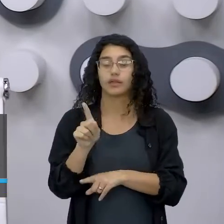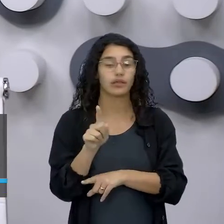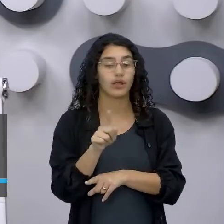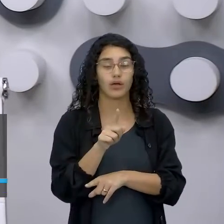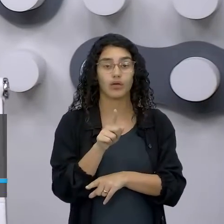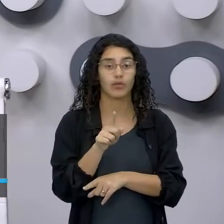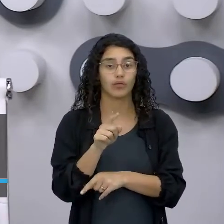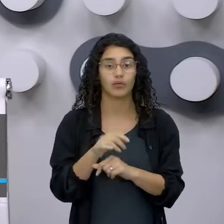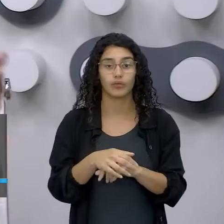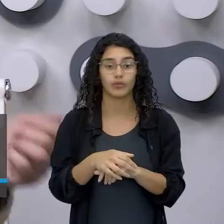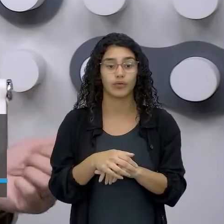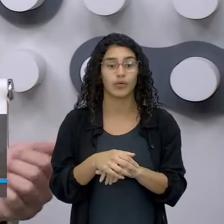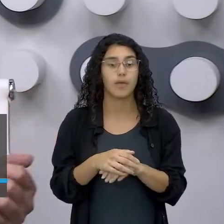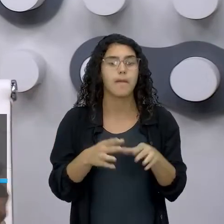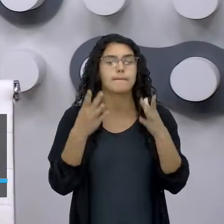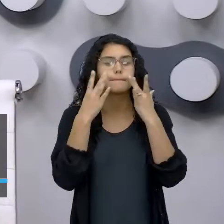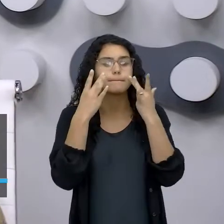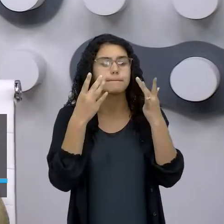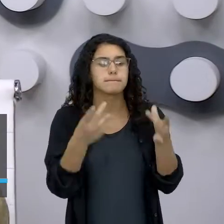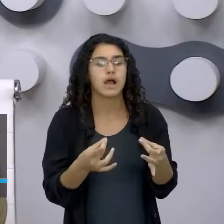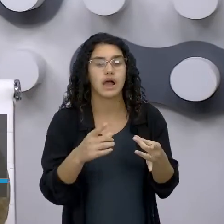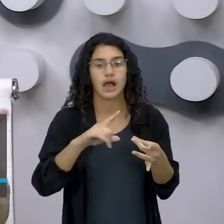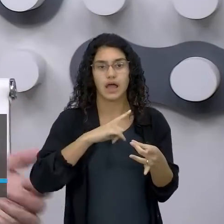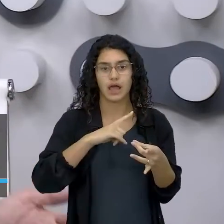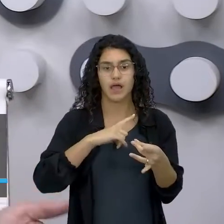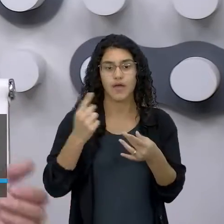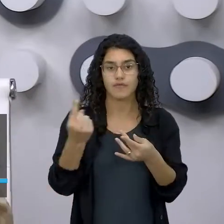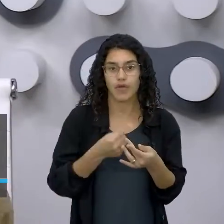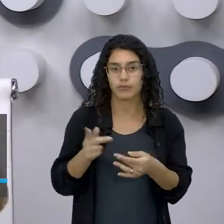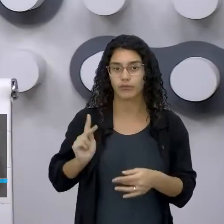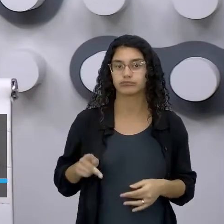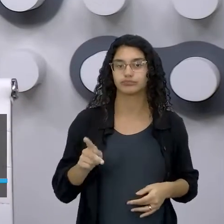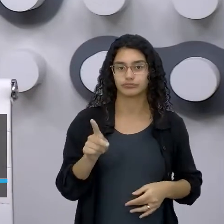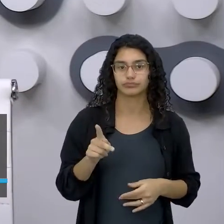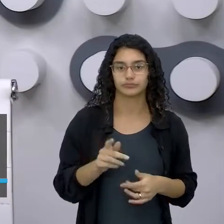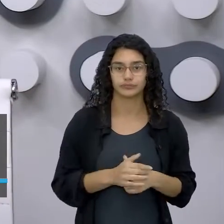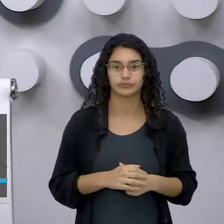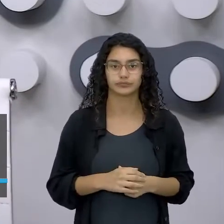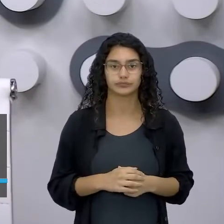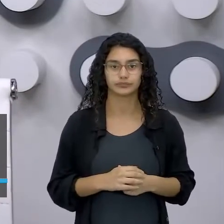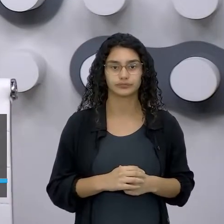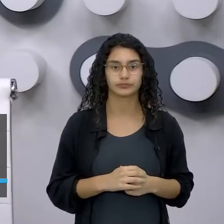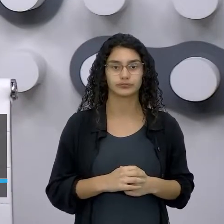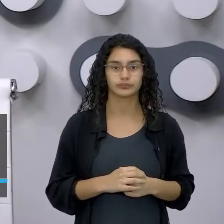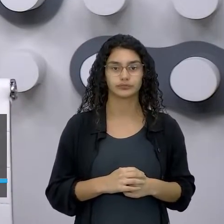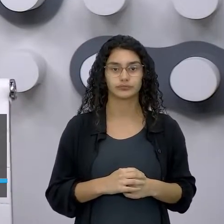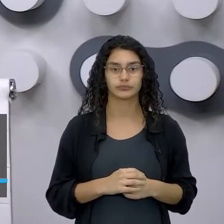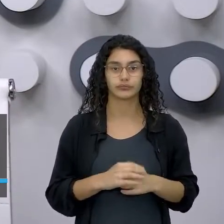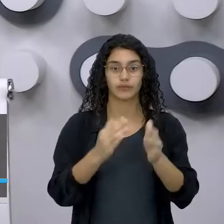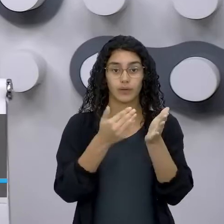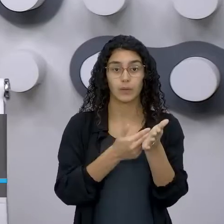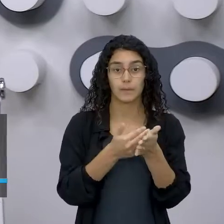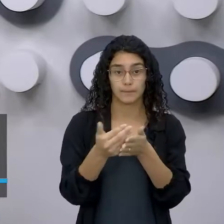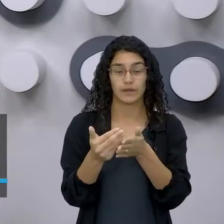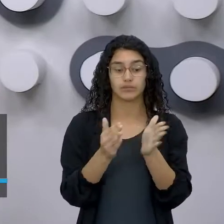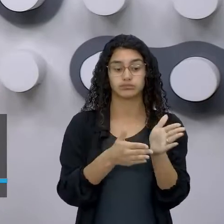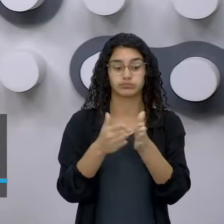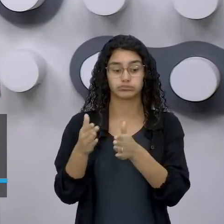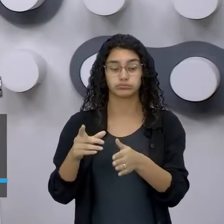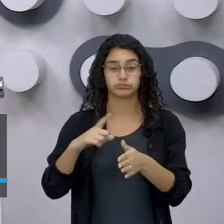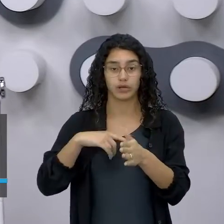foi algo pontual, ele veio para ficar. Né? Que esse aqui começa a partir